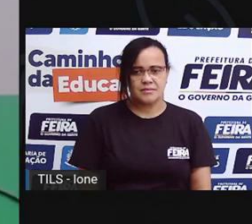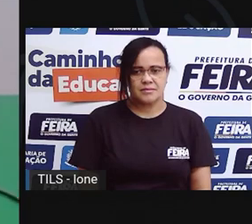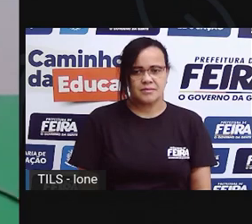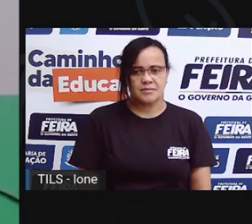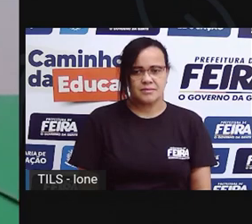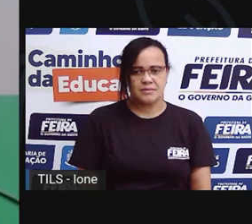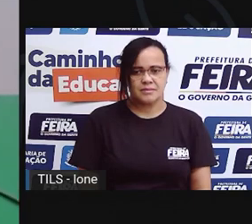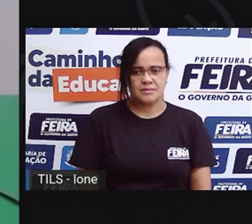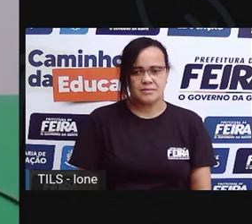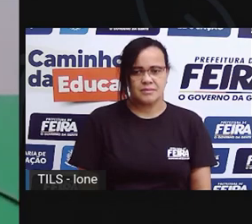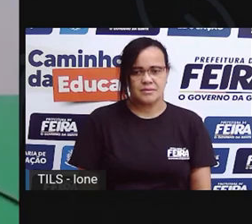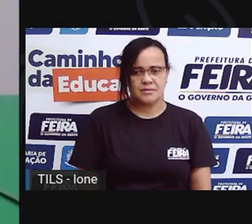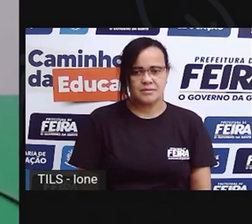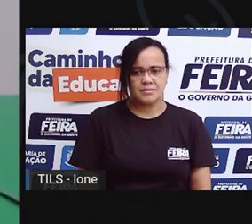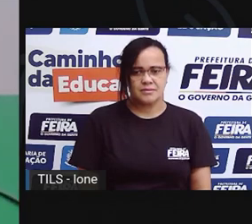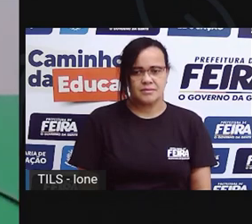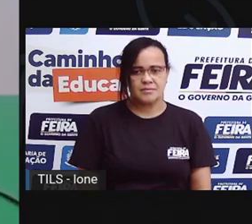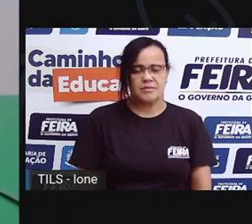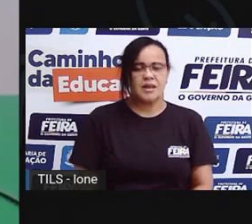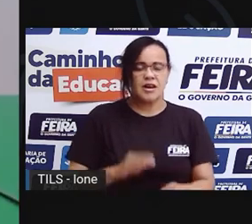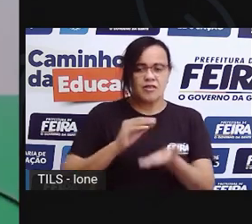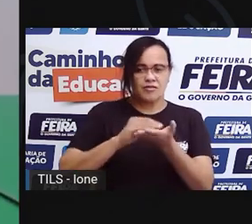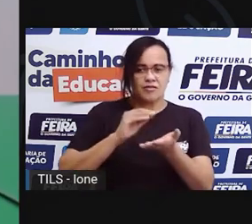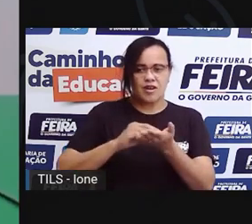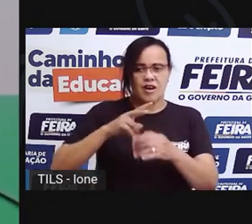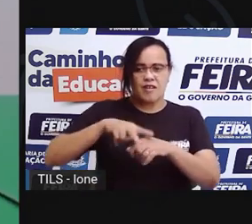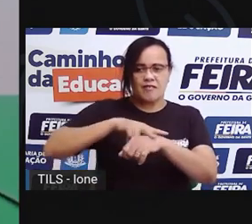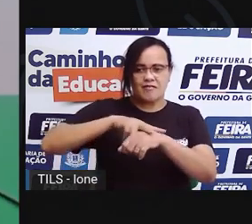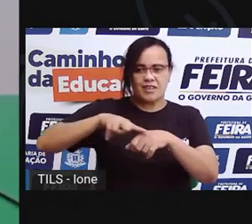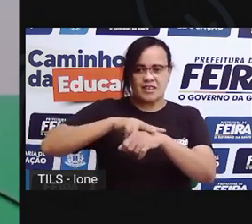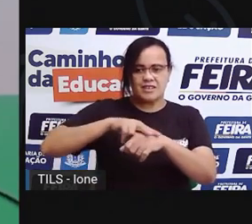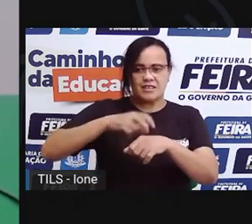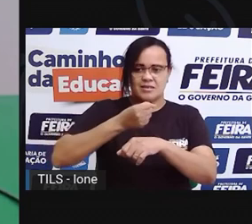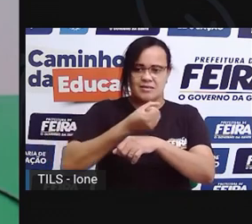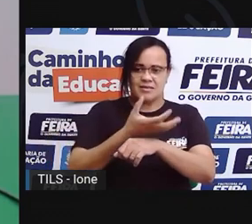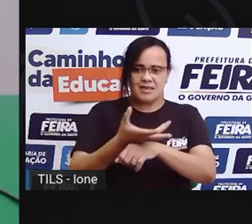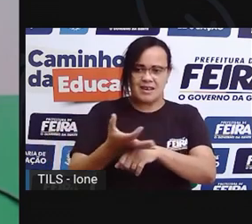E eu vou fazer a grama aqui embaixo, ó. Deixa eu pegar essa parte aqui.